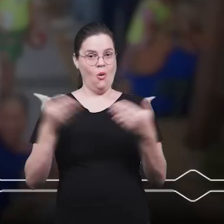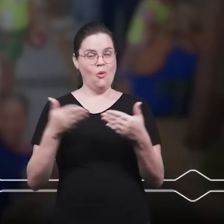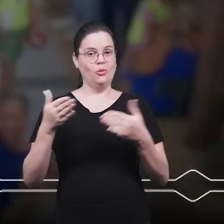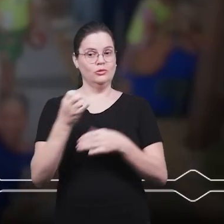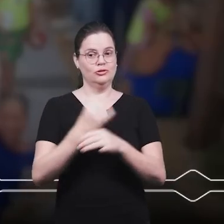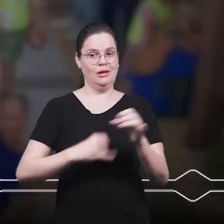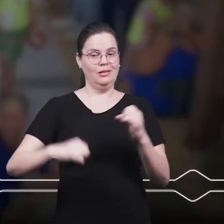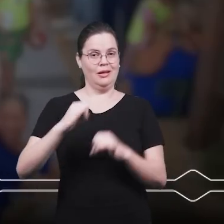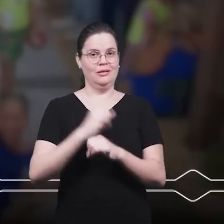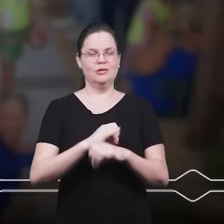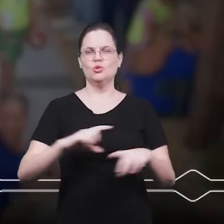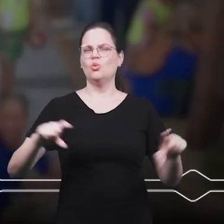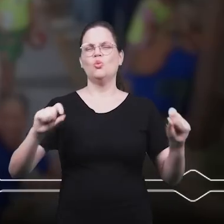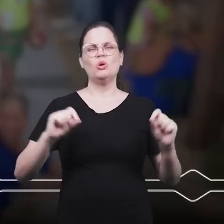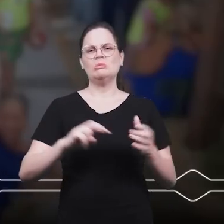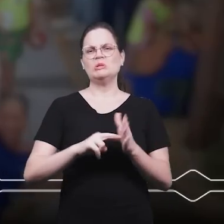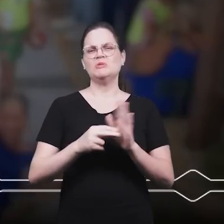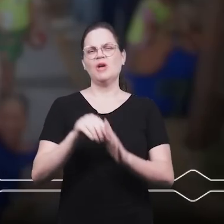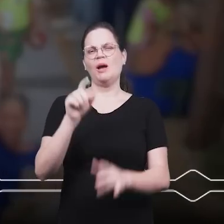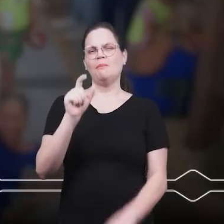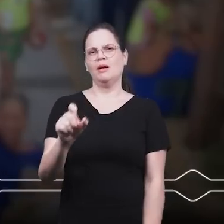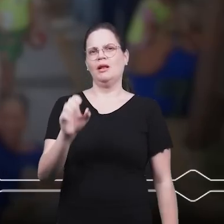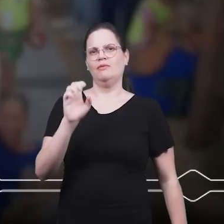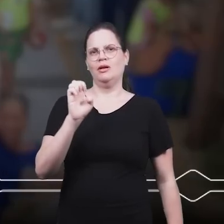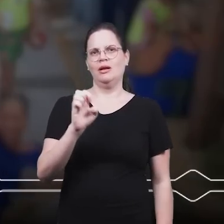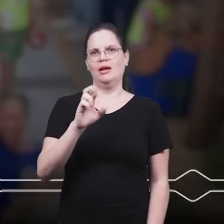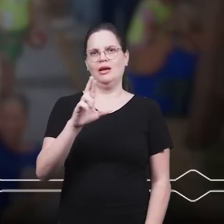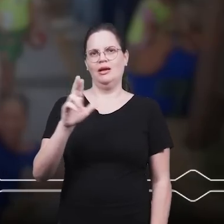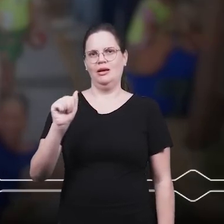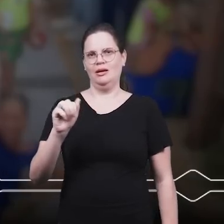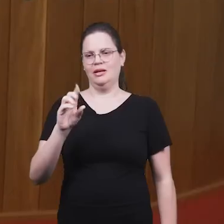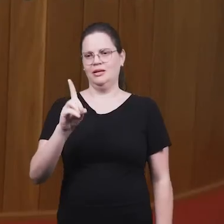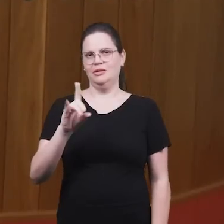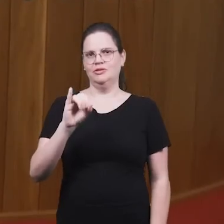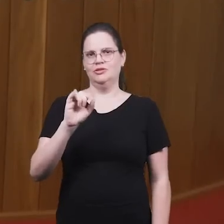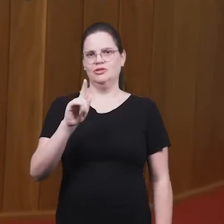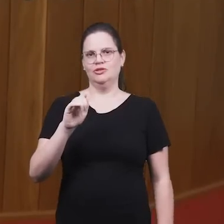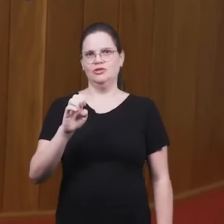Digital. O que é era digital?